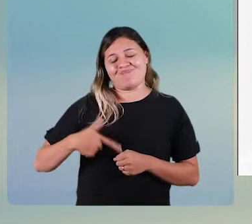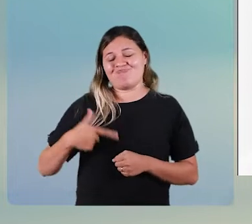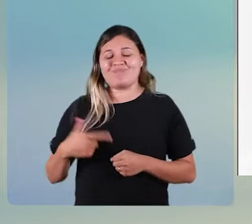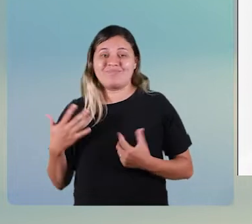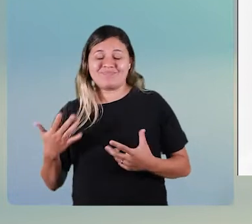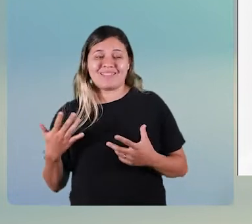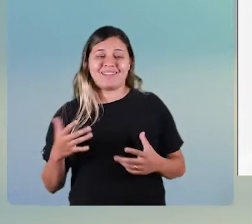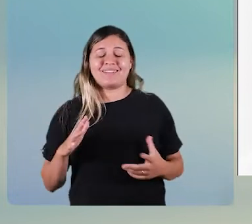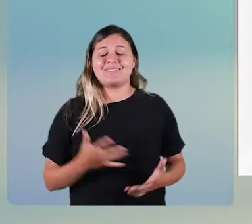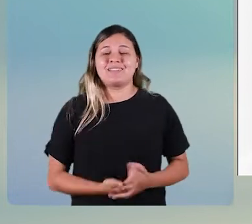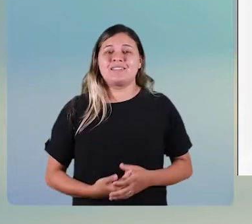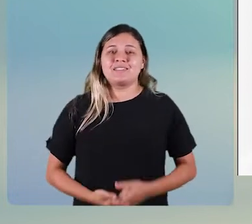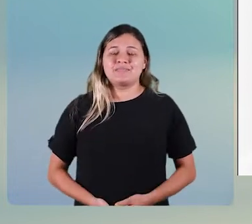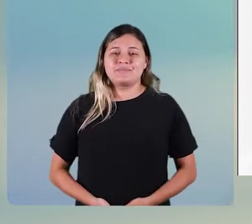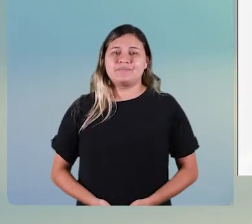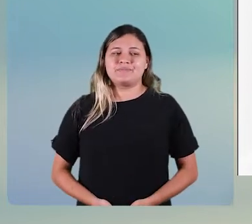né? Então, causa um